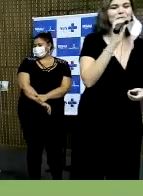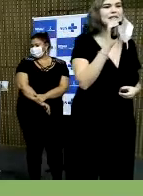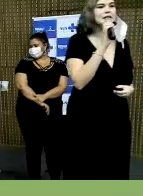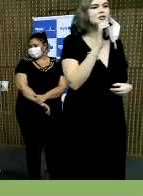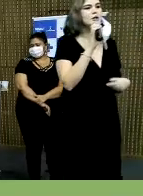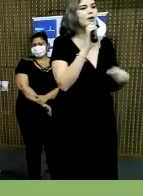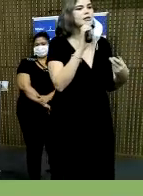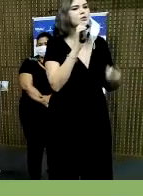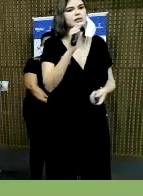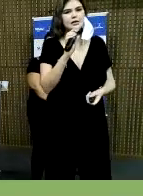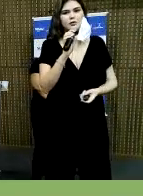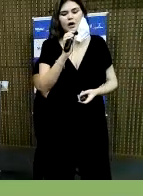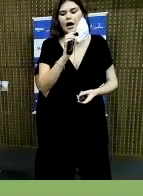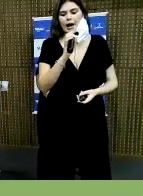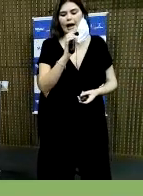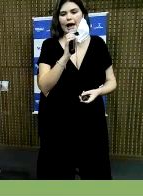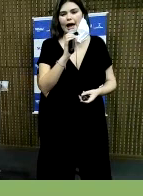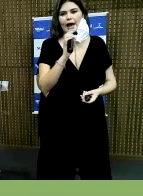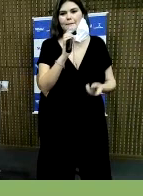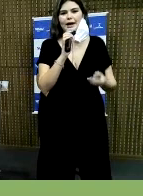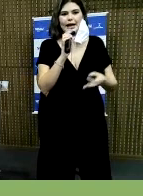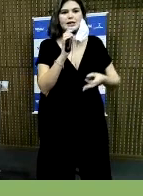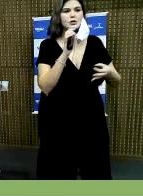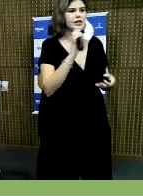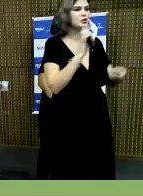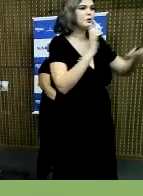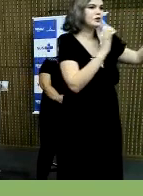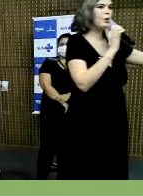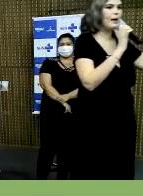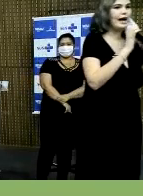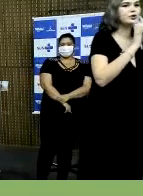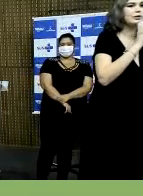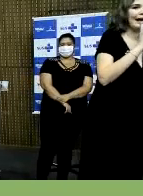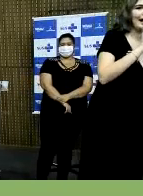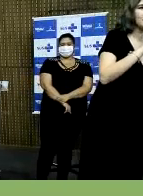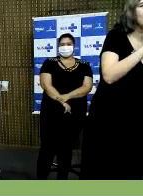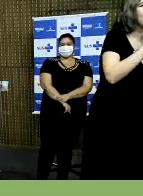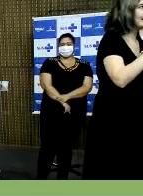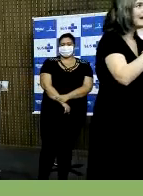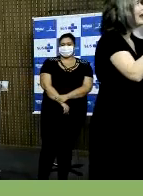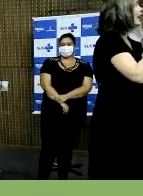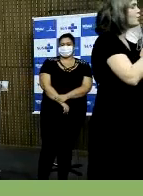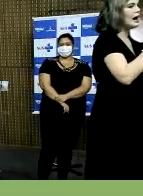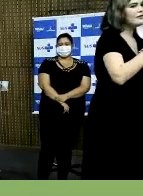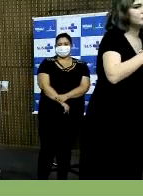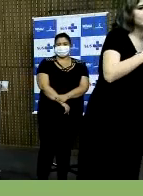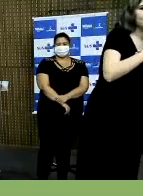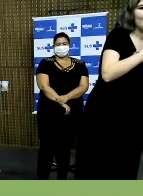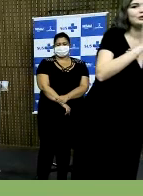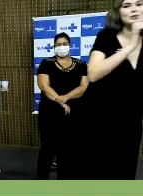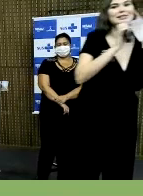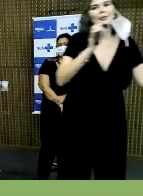Nós tínhamos esse atendimento exclusivo para eles, ou seja, o profissional médico, técnico, que atuava